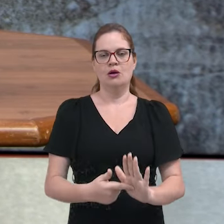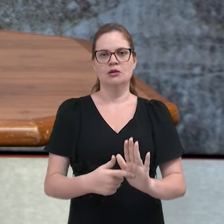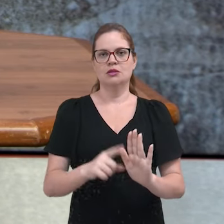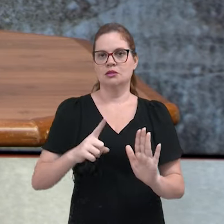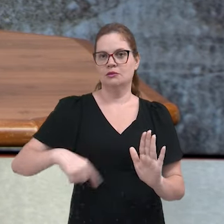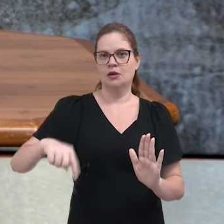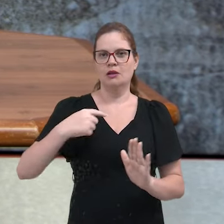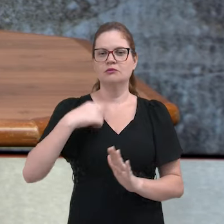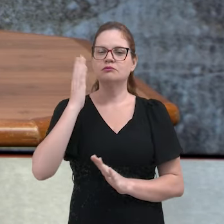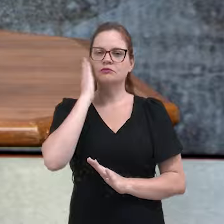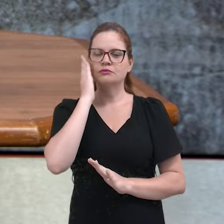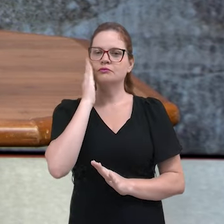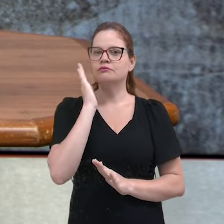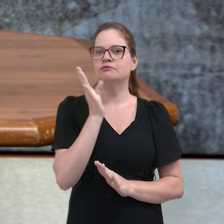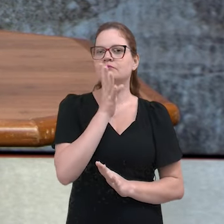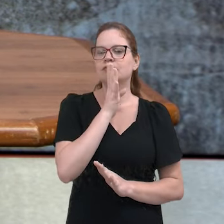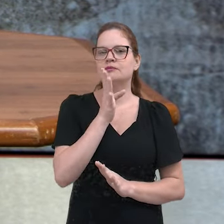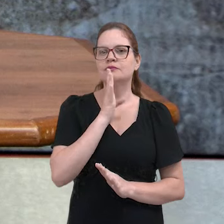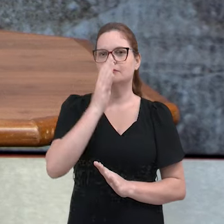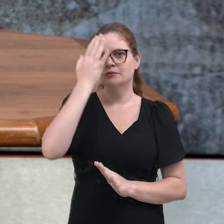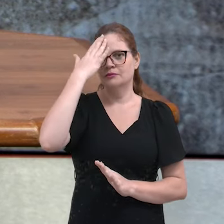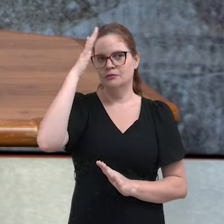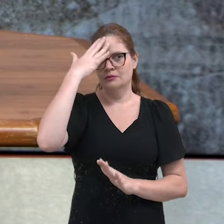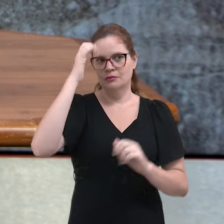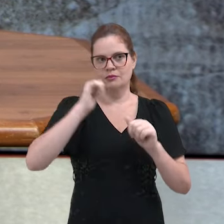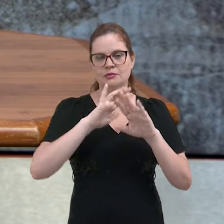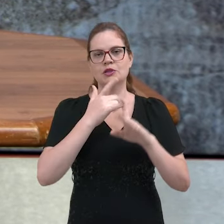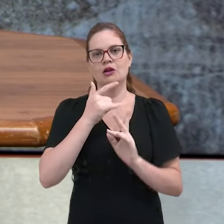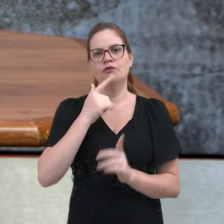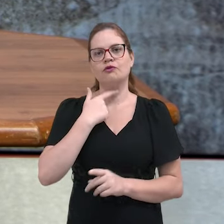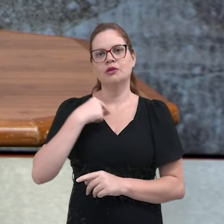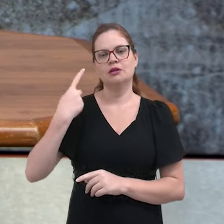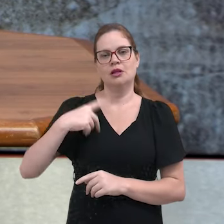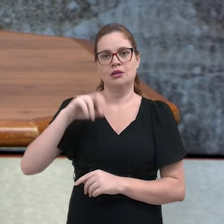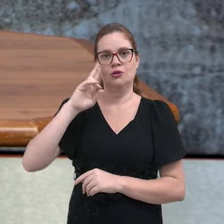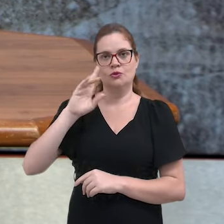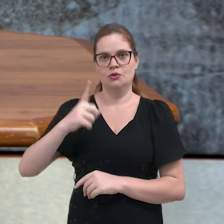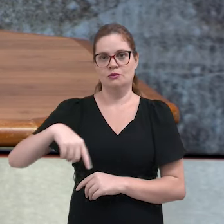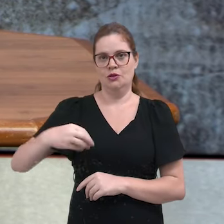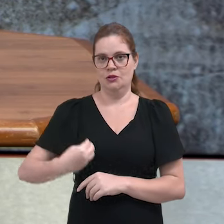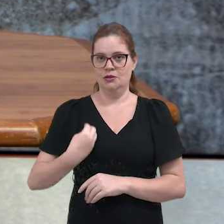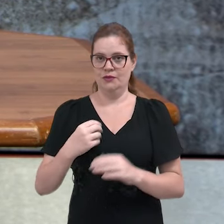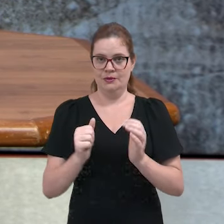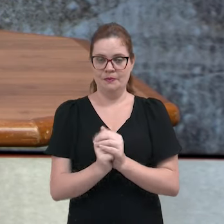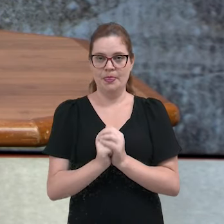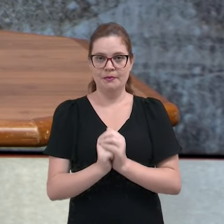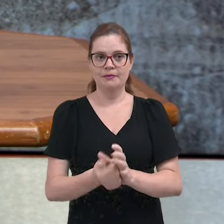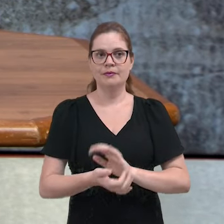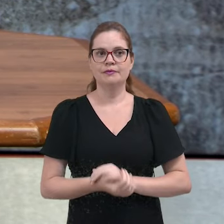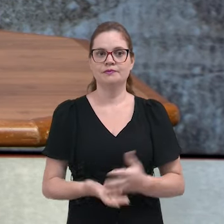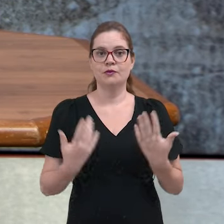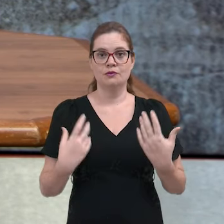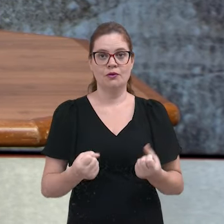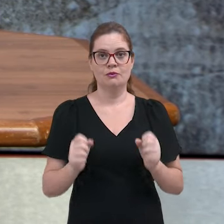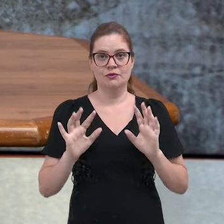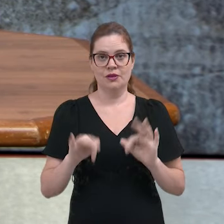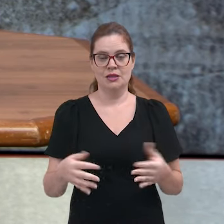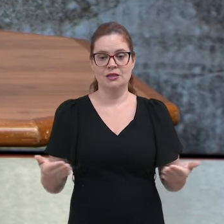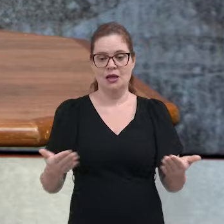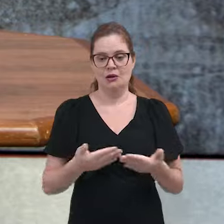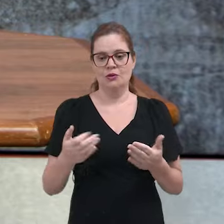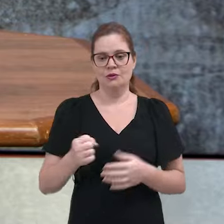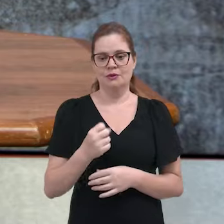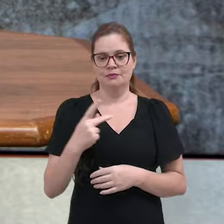um conhecimento, um entendimento da vontade do Senhor para a nossa vida. Amém? Vamos encerrando o nosso episódio